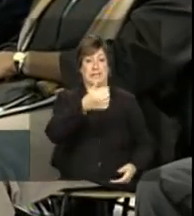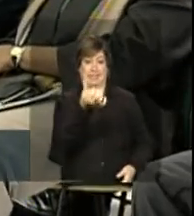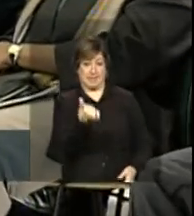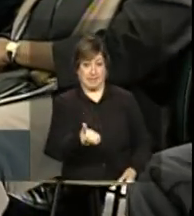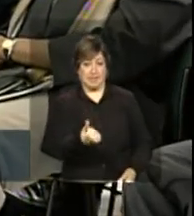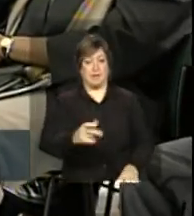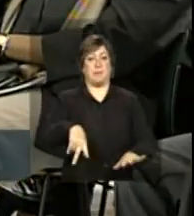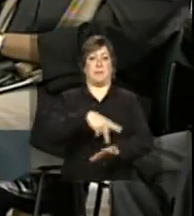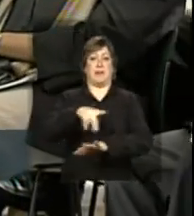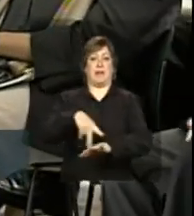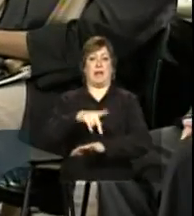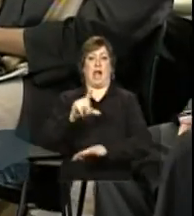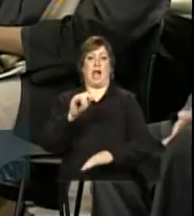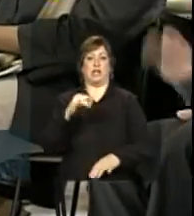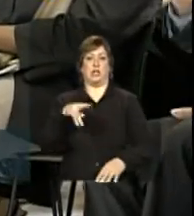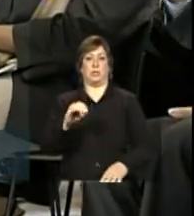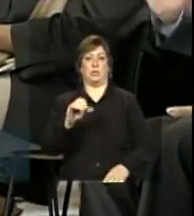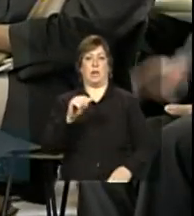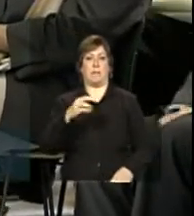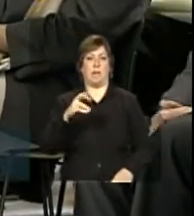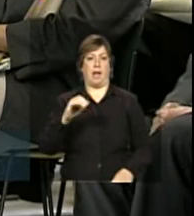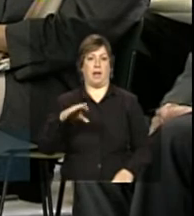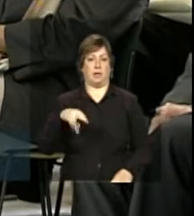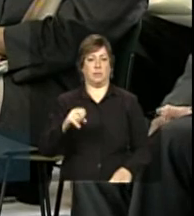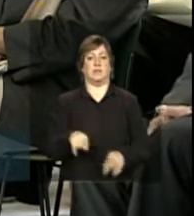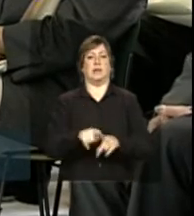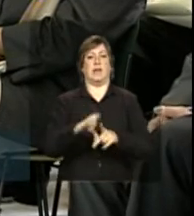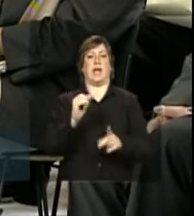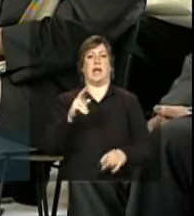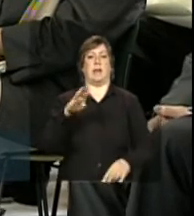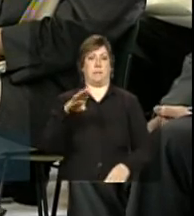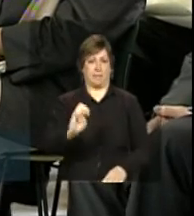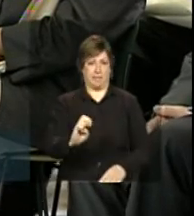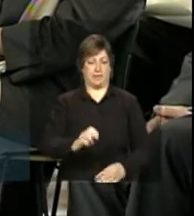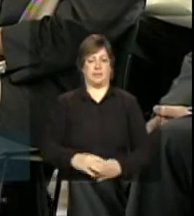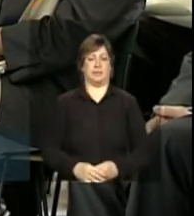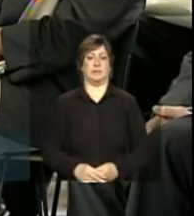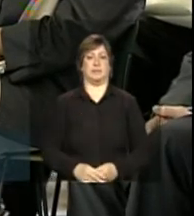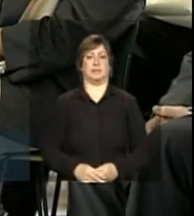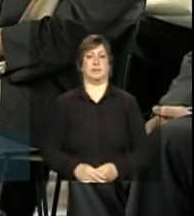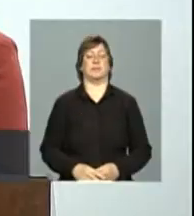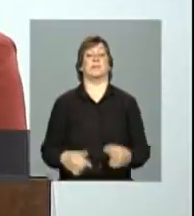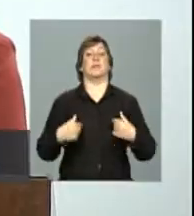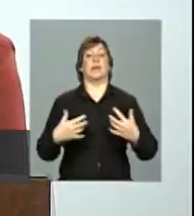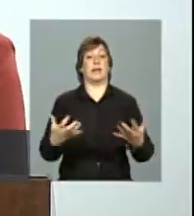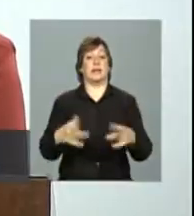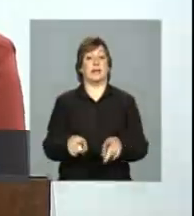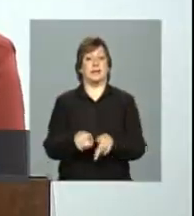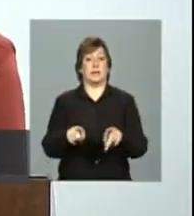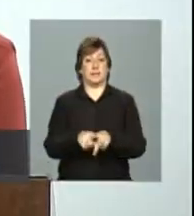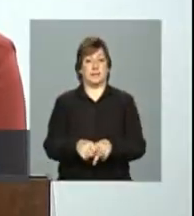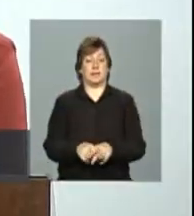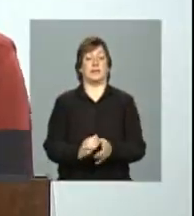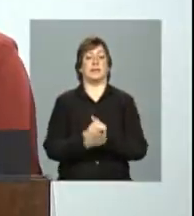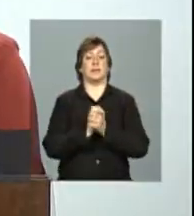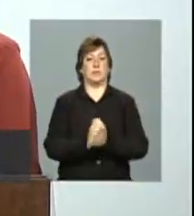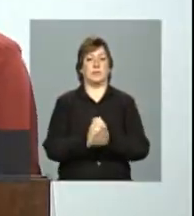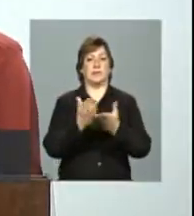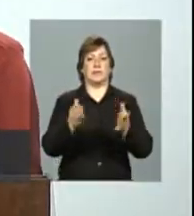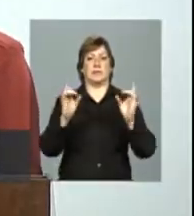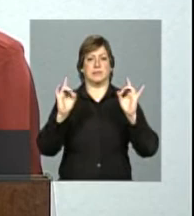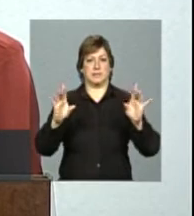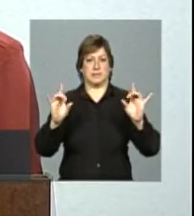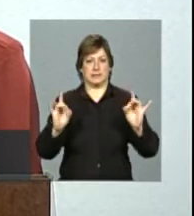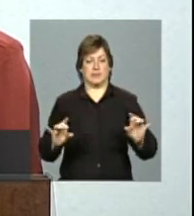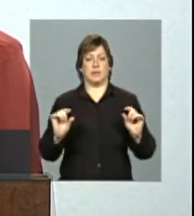países latino-americanos e Caribe bens queria também dirigir um comprimento especial